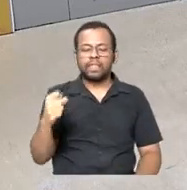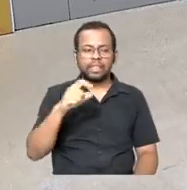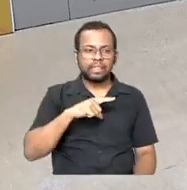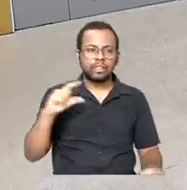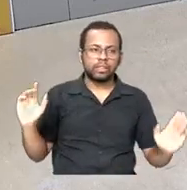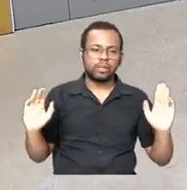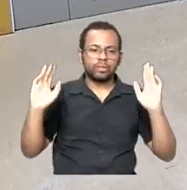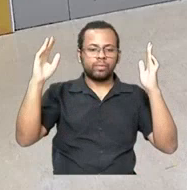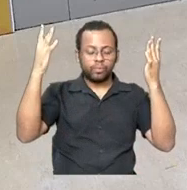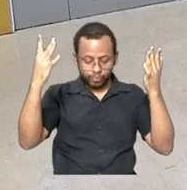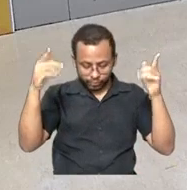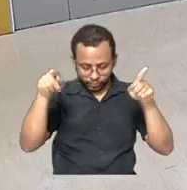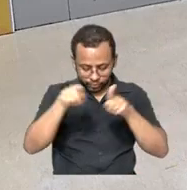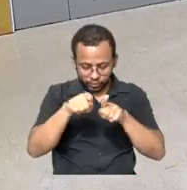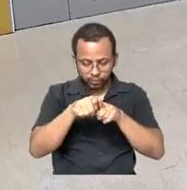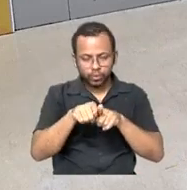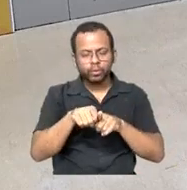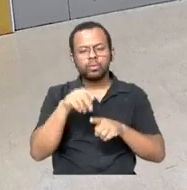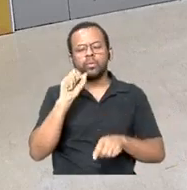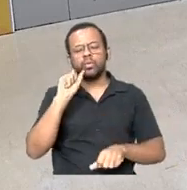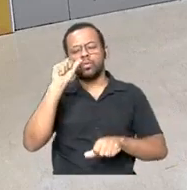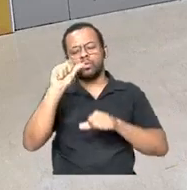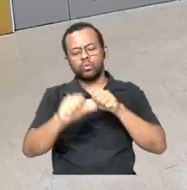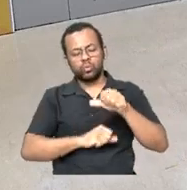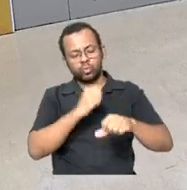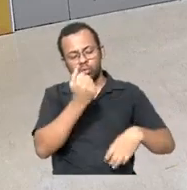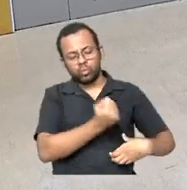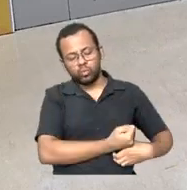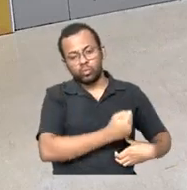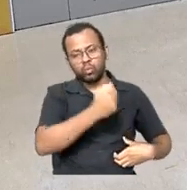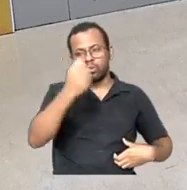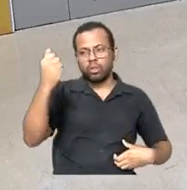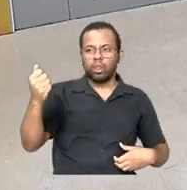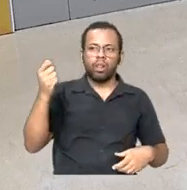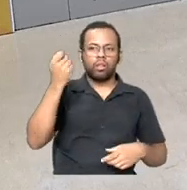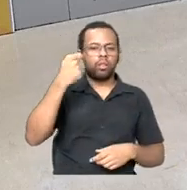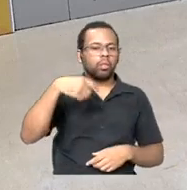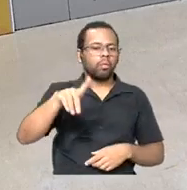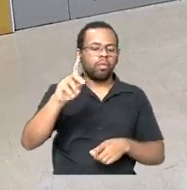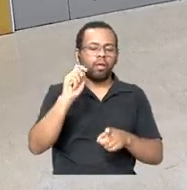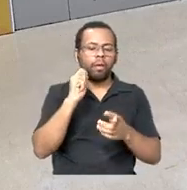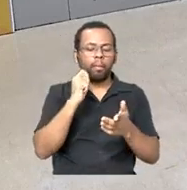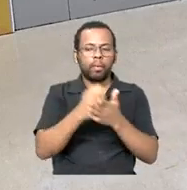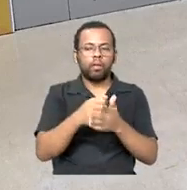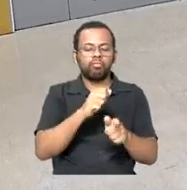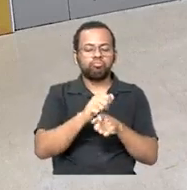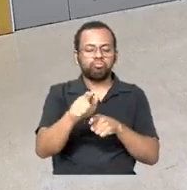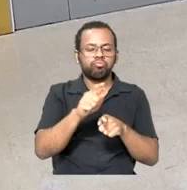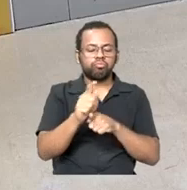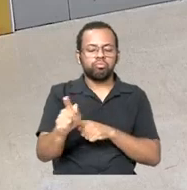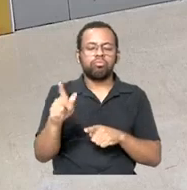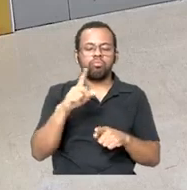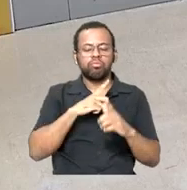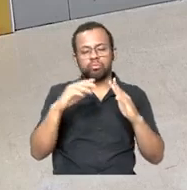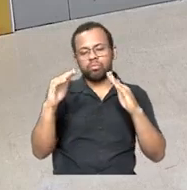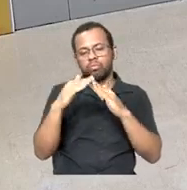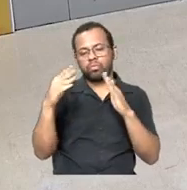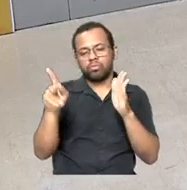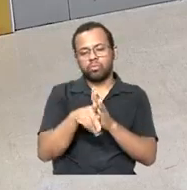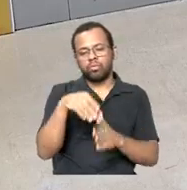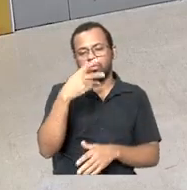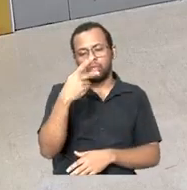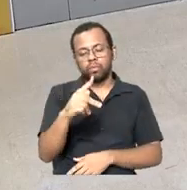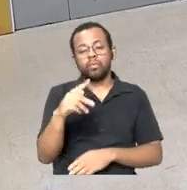que comemorar também essa possibilidade de você emancipar se sair do aluguel e ter o seu cantinho um lugar para chamar de seu